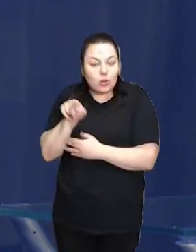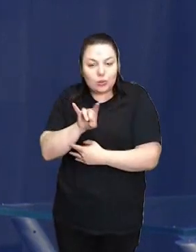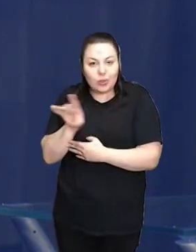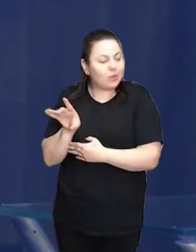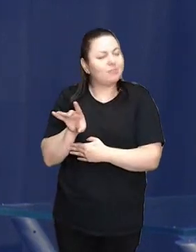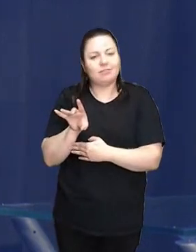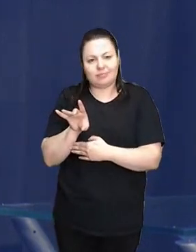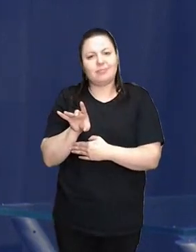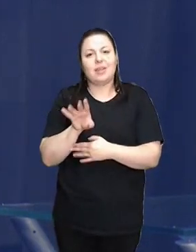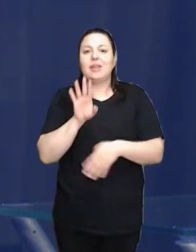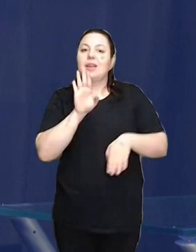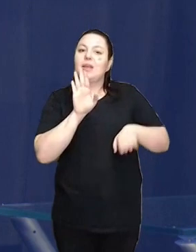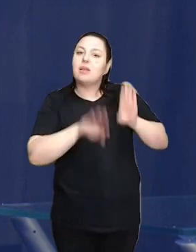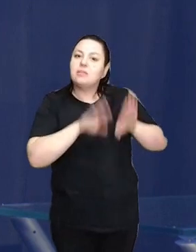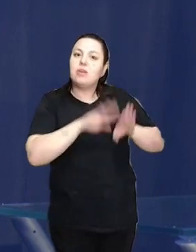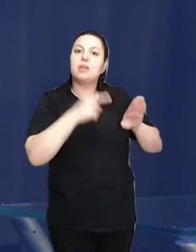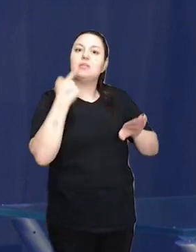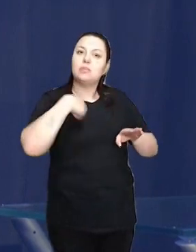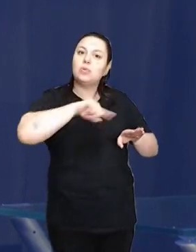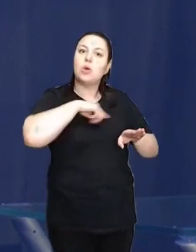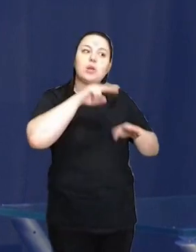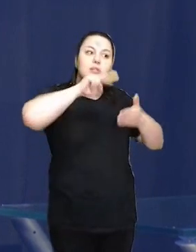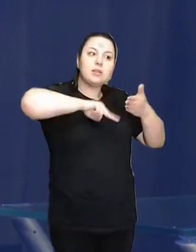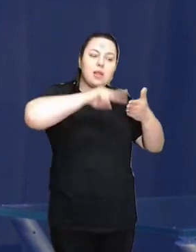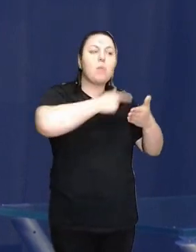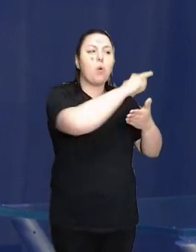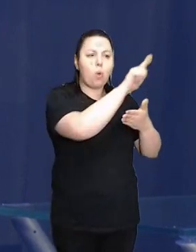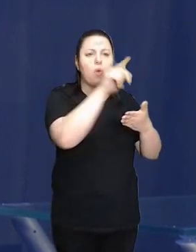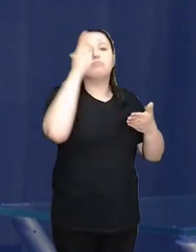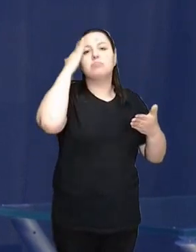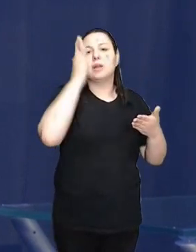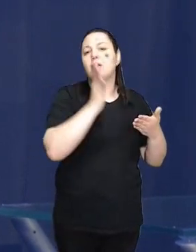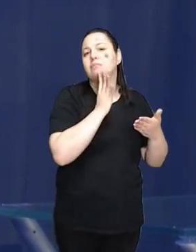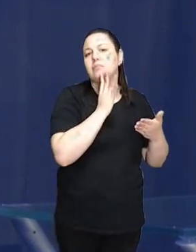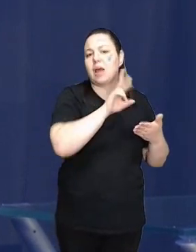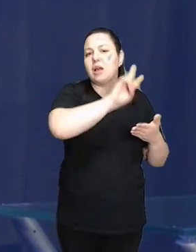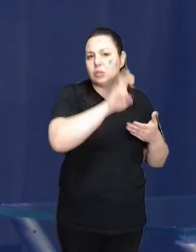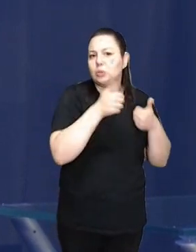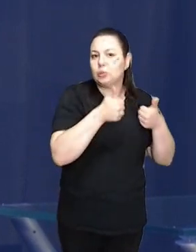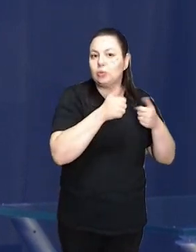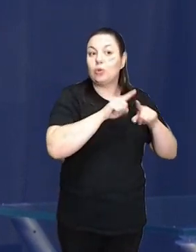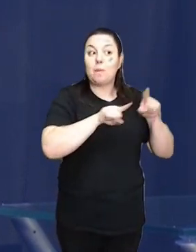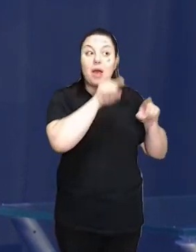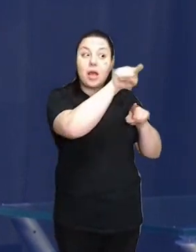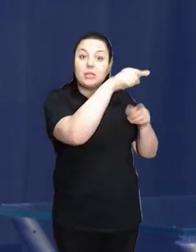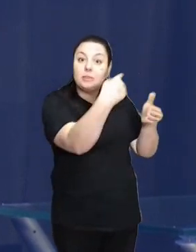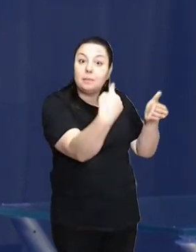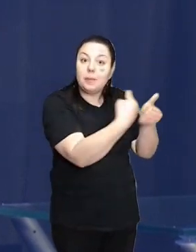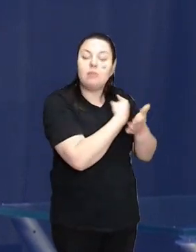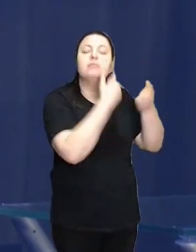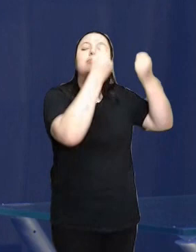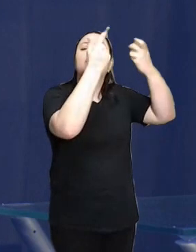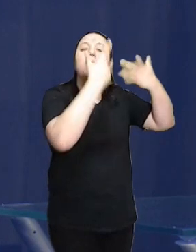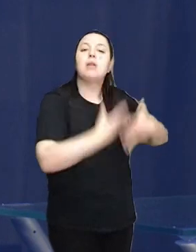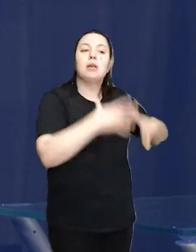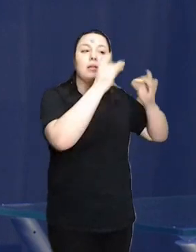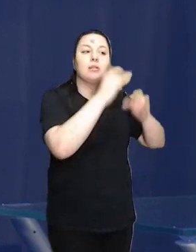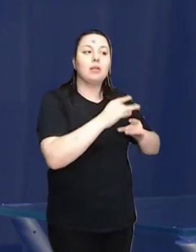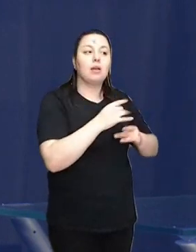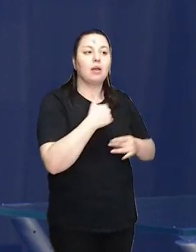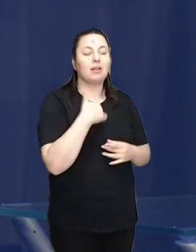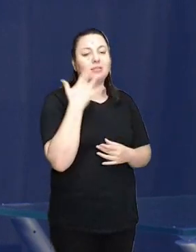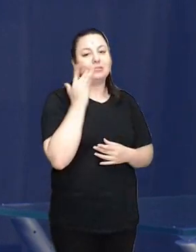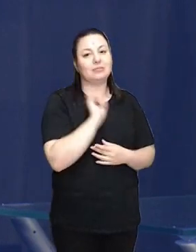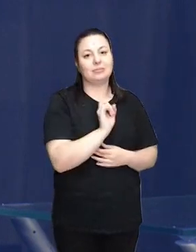gente leu a manchete e a gente sabe do que se trata, mas se alguém pedir para a gente explicar, a gente fala, ai, não sei, eu tenho que ver. Então, realmente, a gente